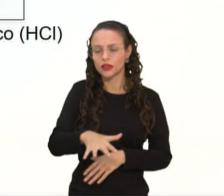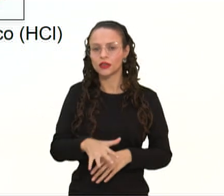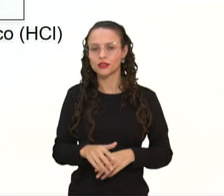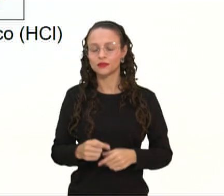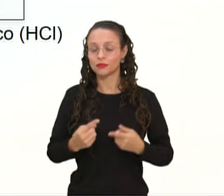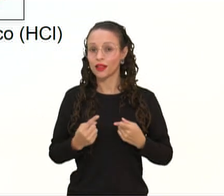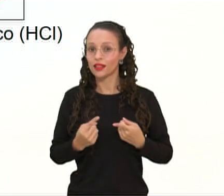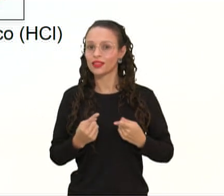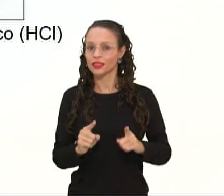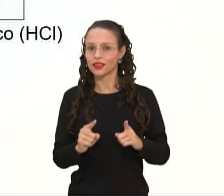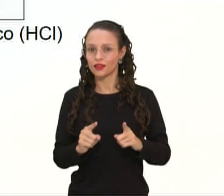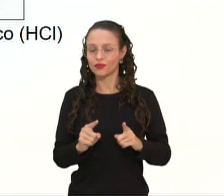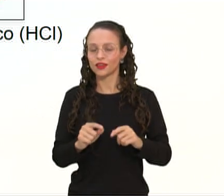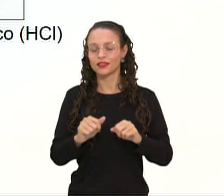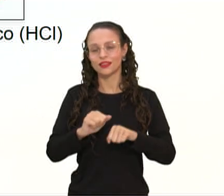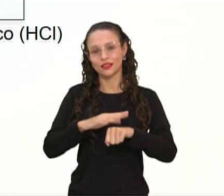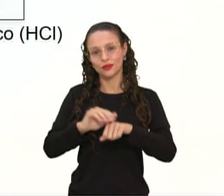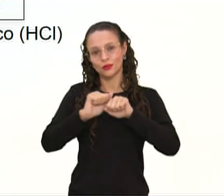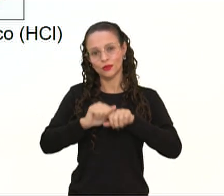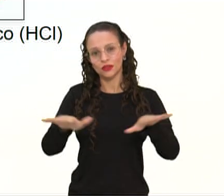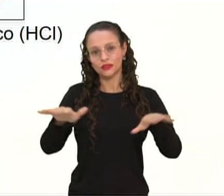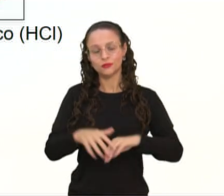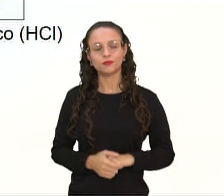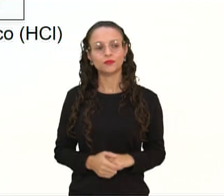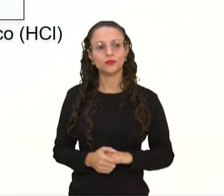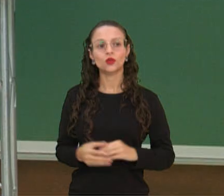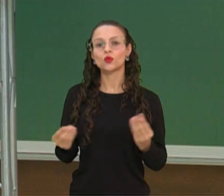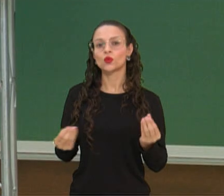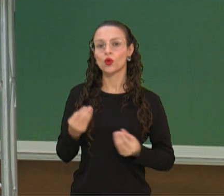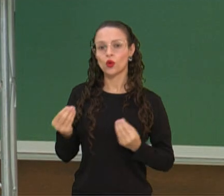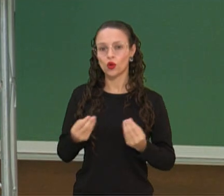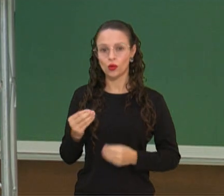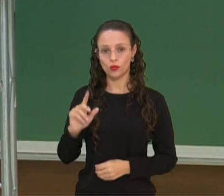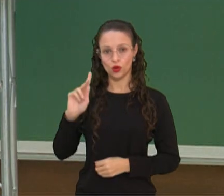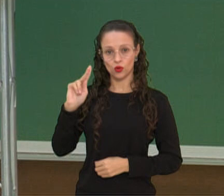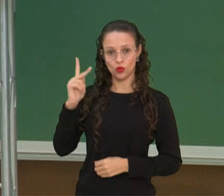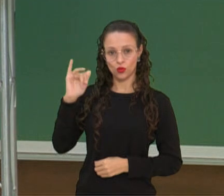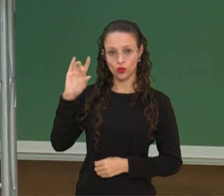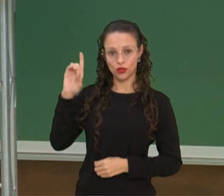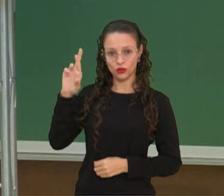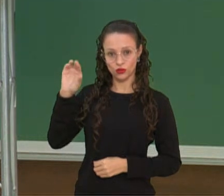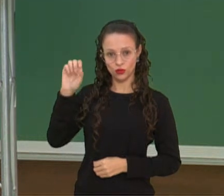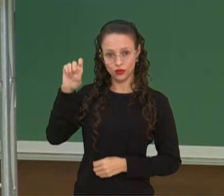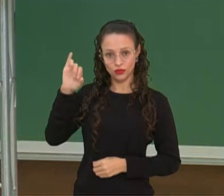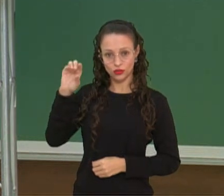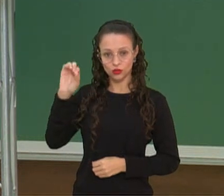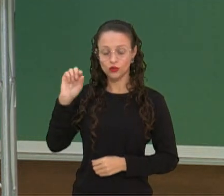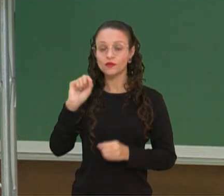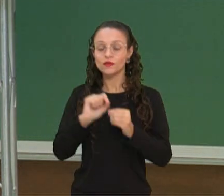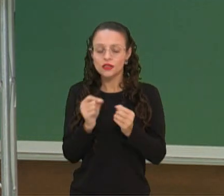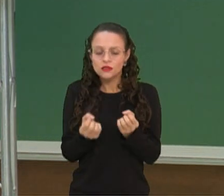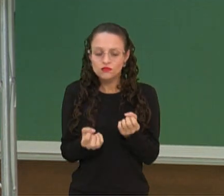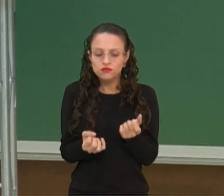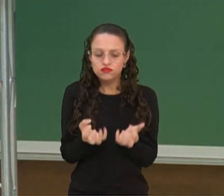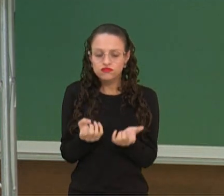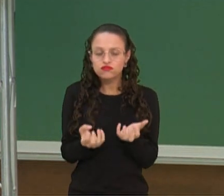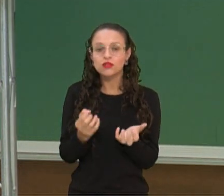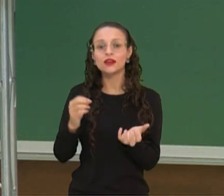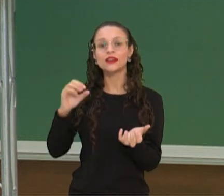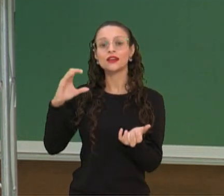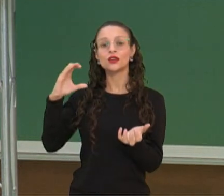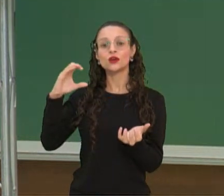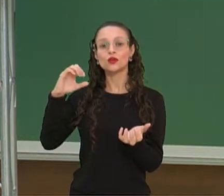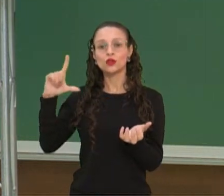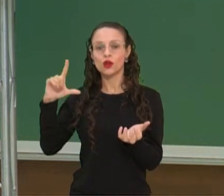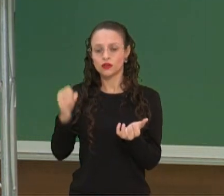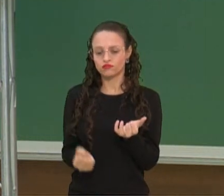se defender da pandemia. Como que acontece? Você pega o hidróxido de sódio e faz borbulhar dentro dele o gás cloro e